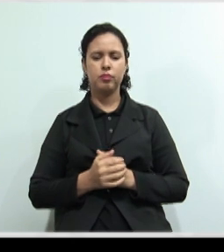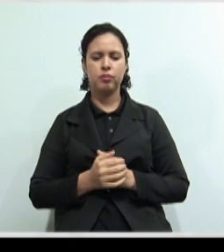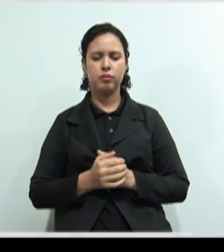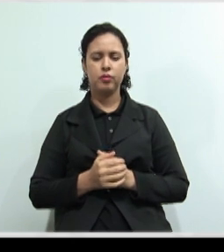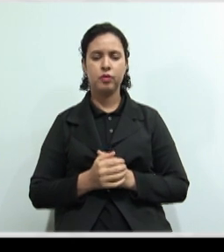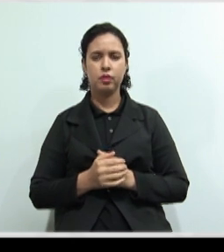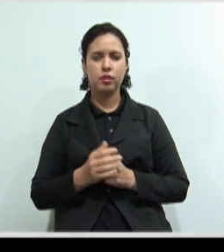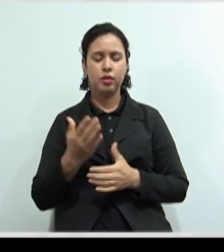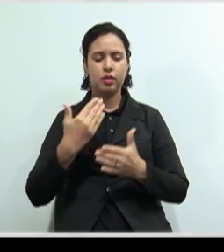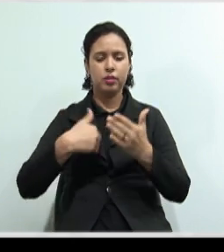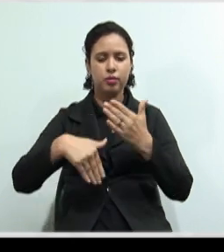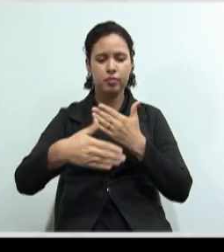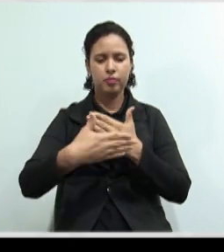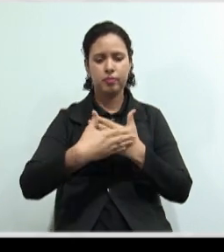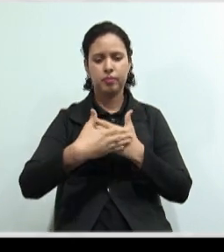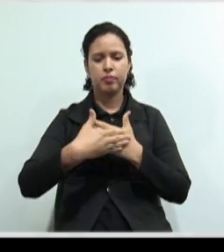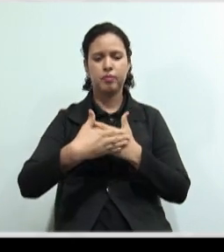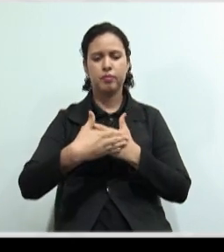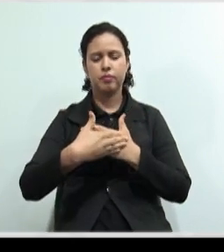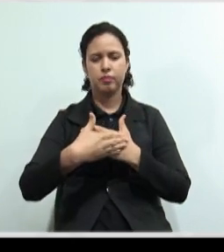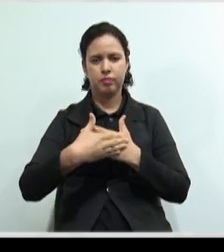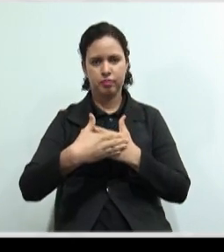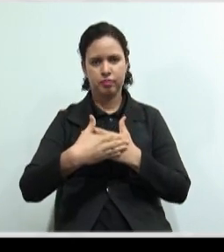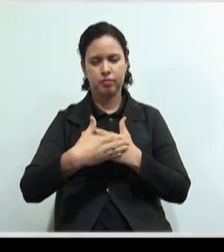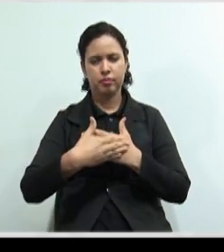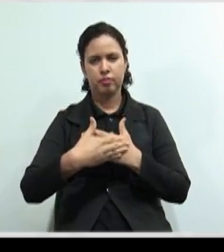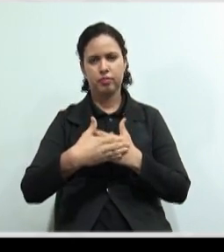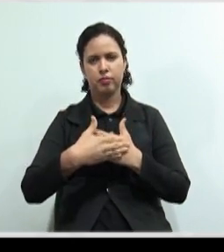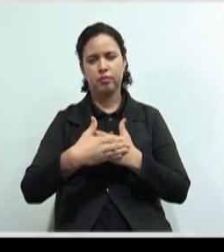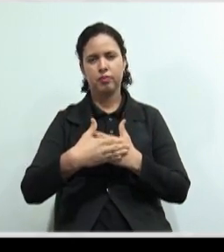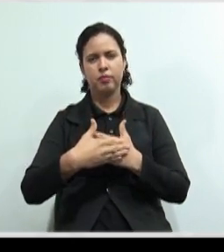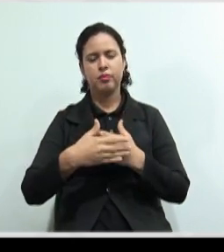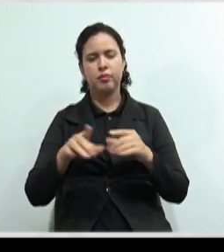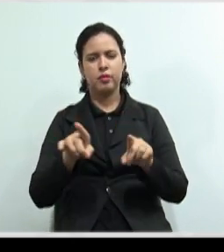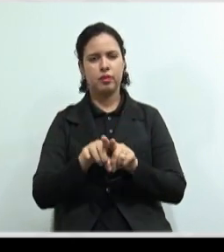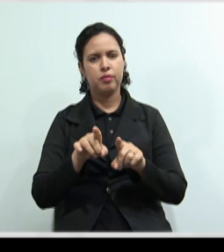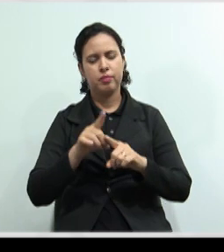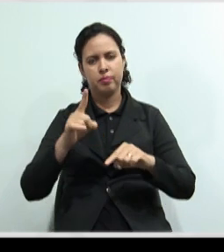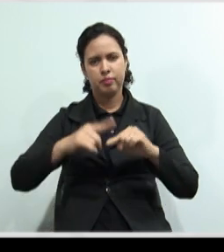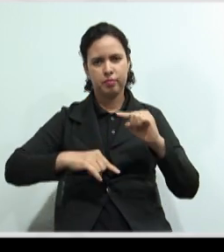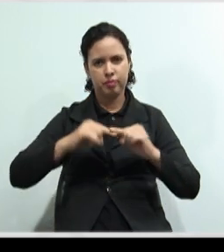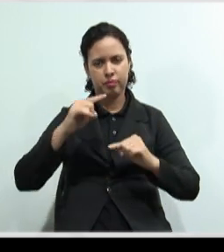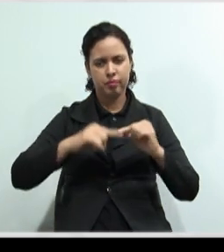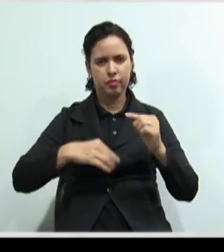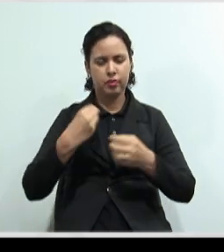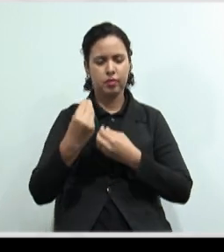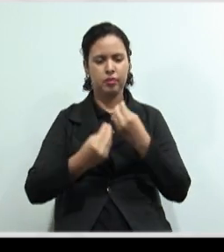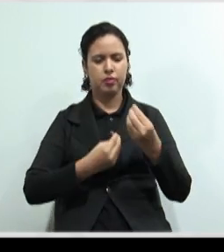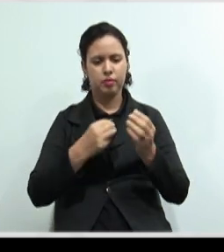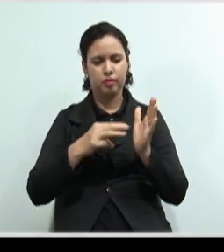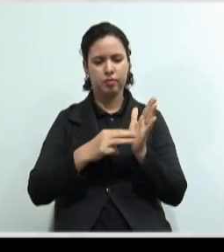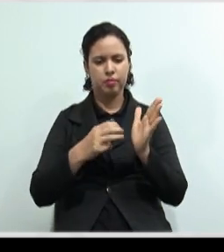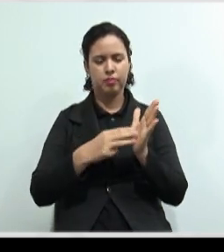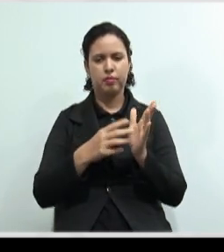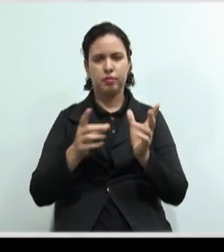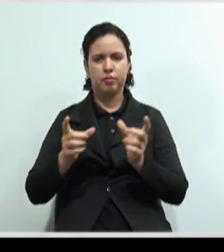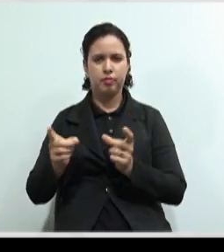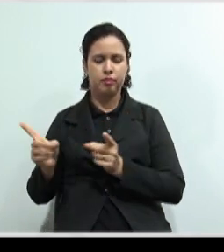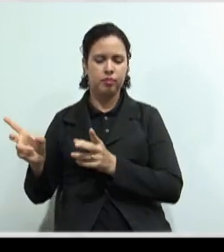os intervenientes da cadeia comercial sobre os seus produtos e métodos de